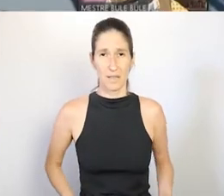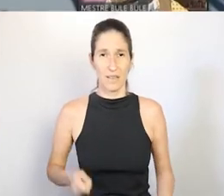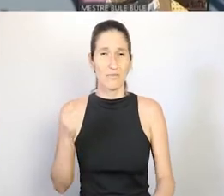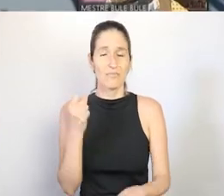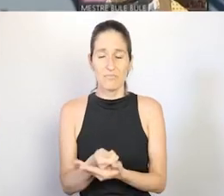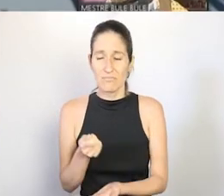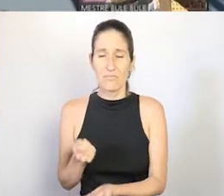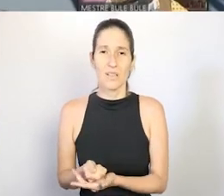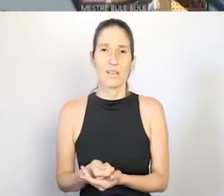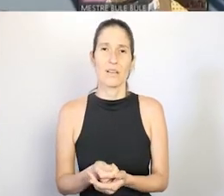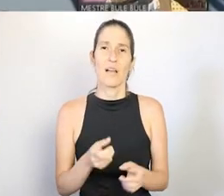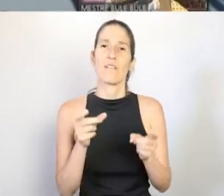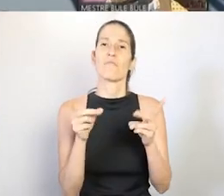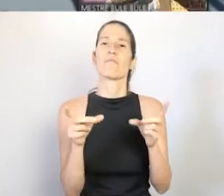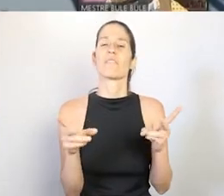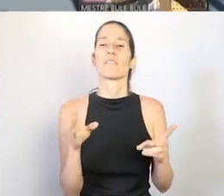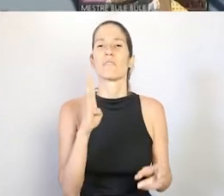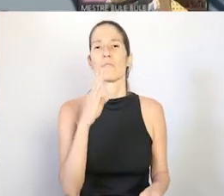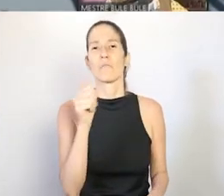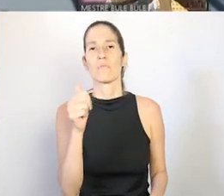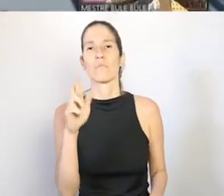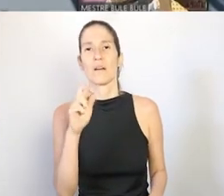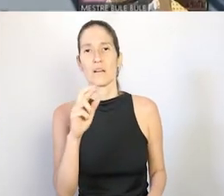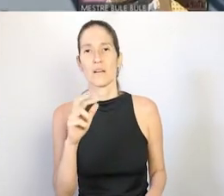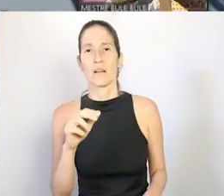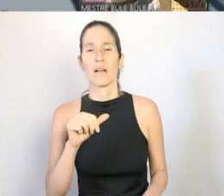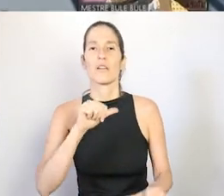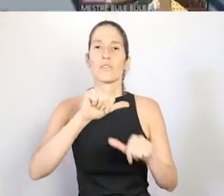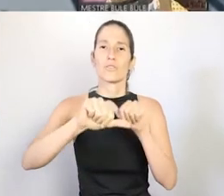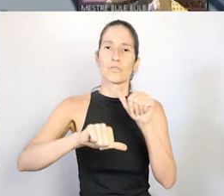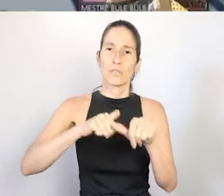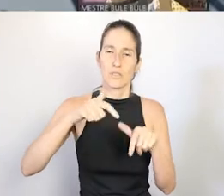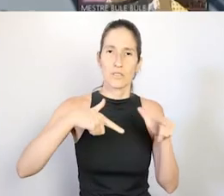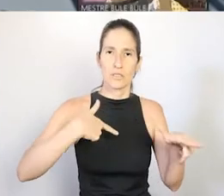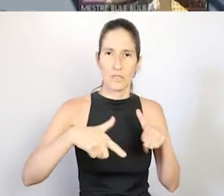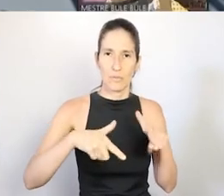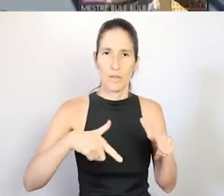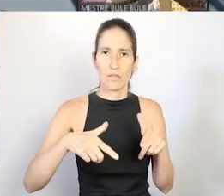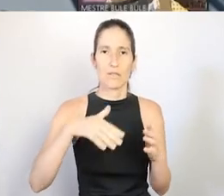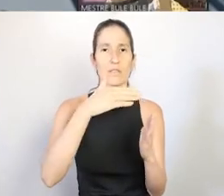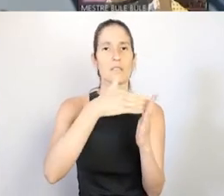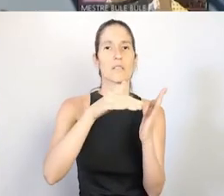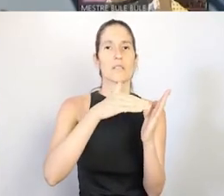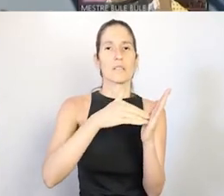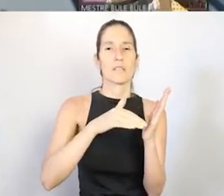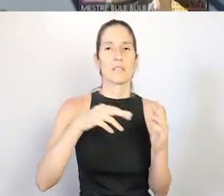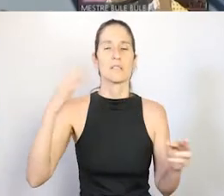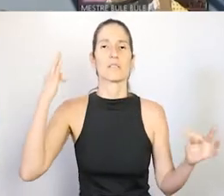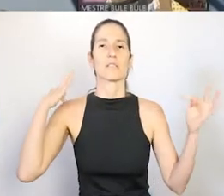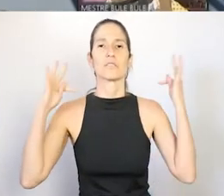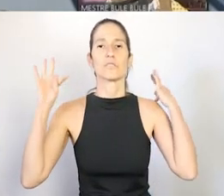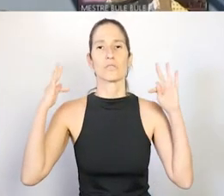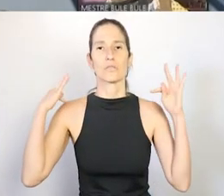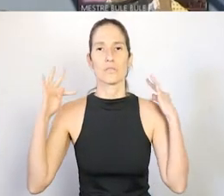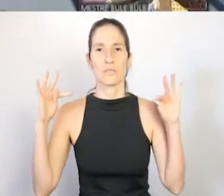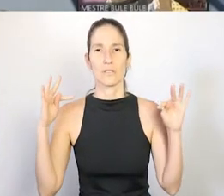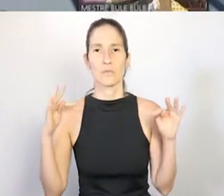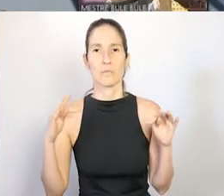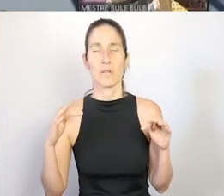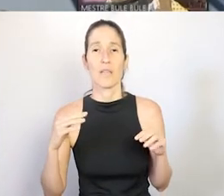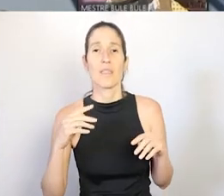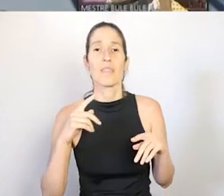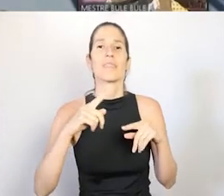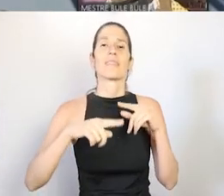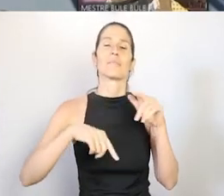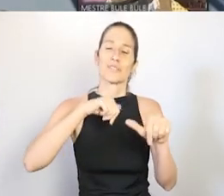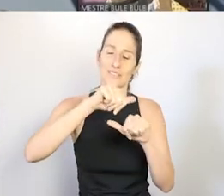bar. Eu passei para a Secretaria de Turismo aqui em Camaracá. Da Secretaria de Turismo, eu fui para a sala